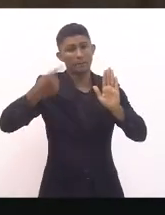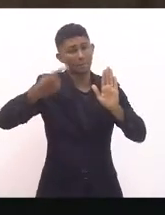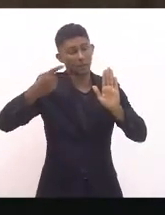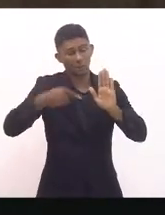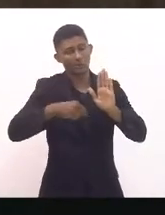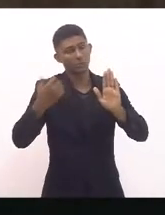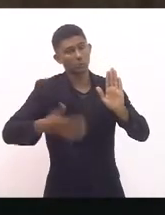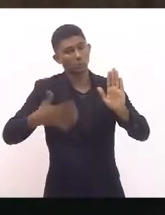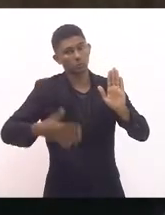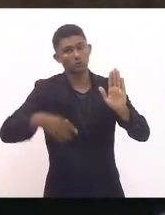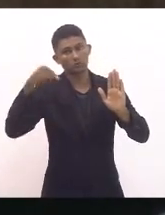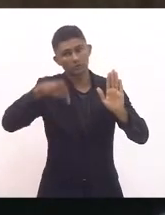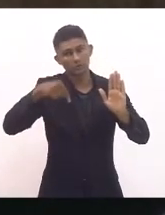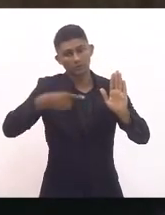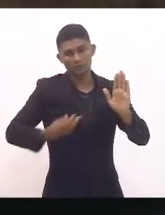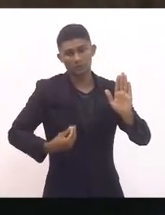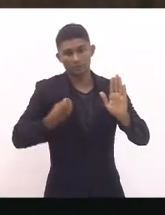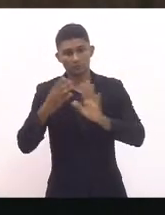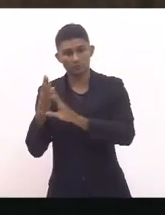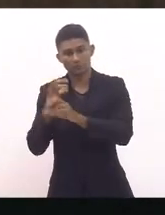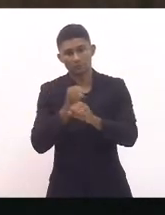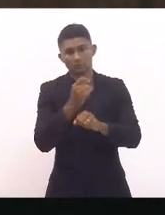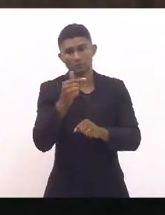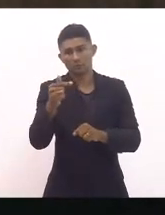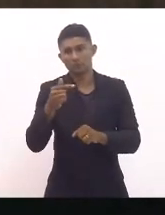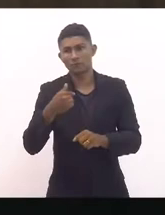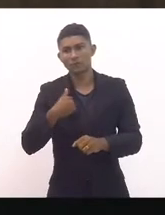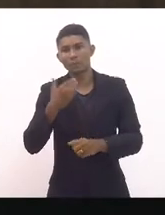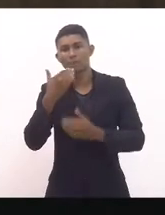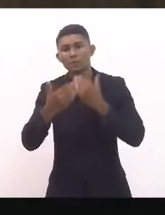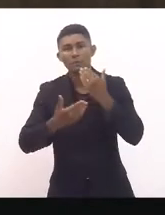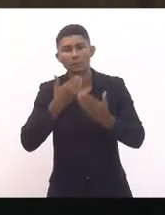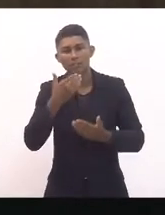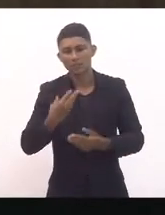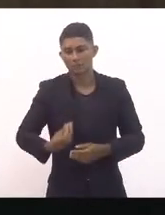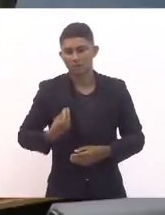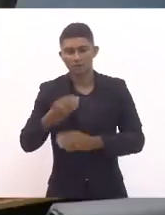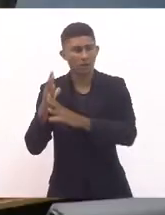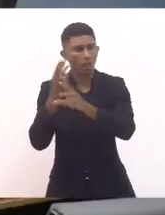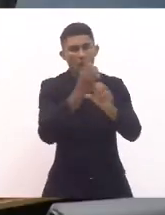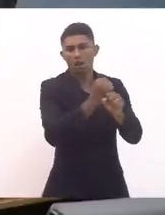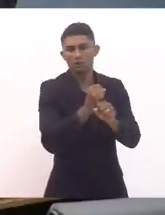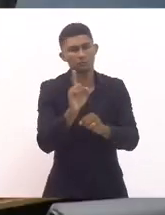somente 17, eu não vou pedir verificação de quórum.